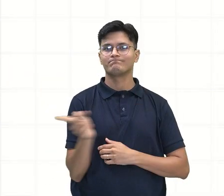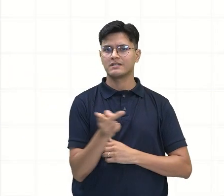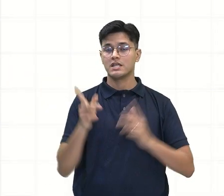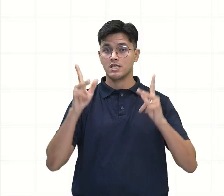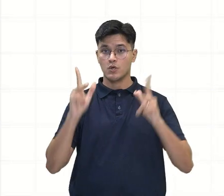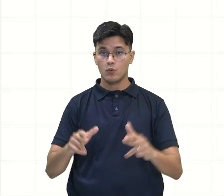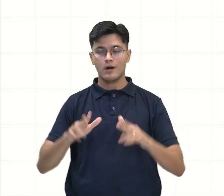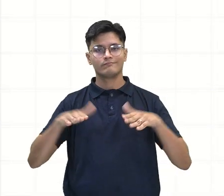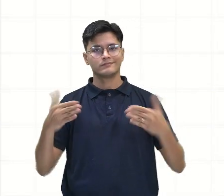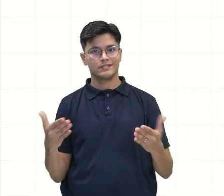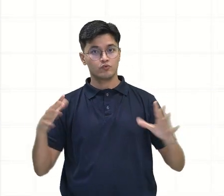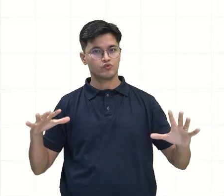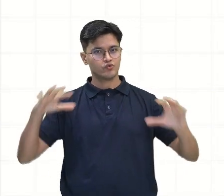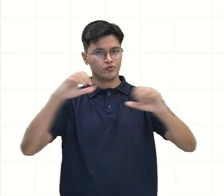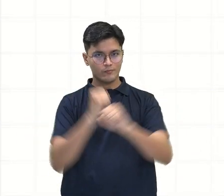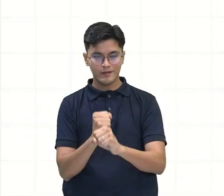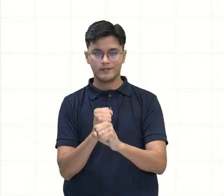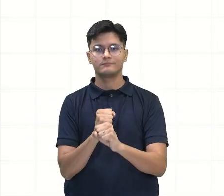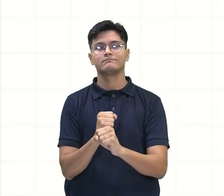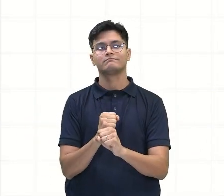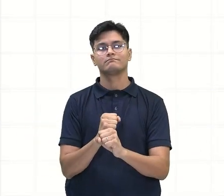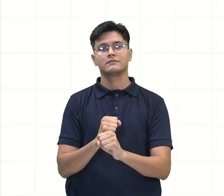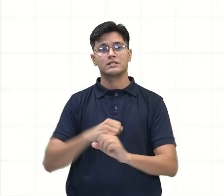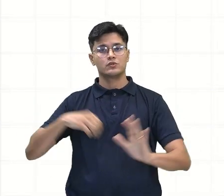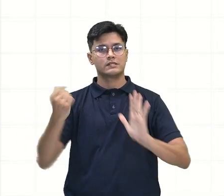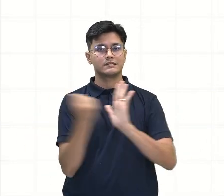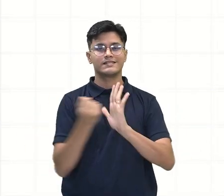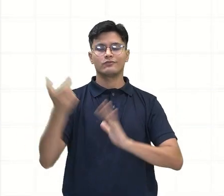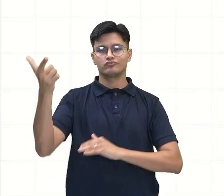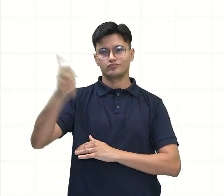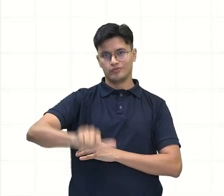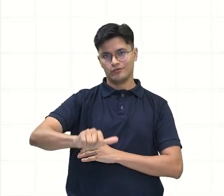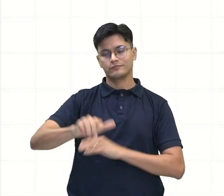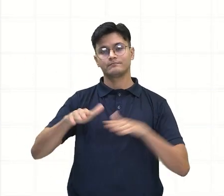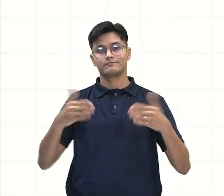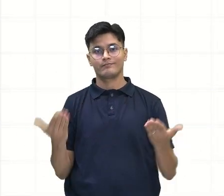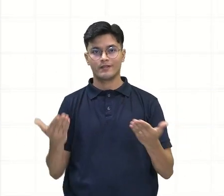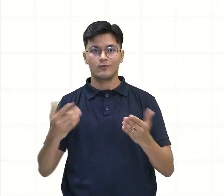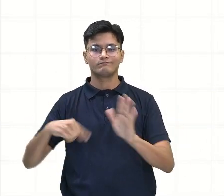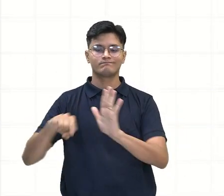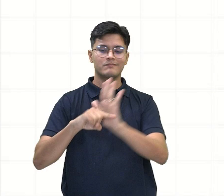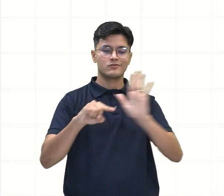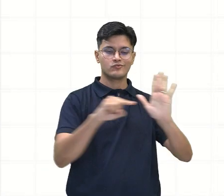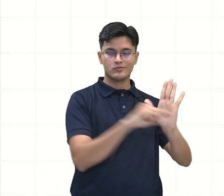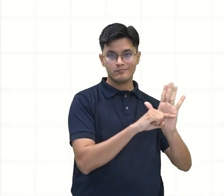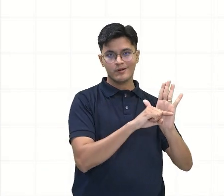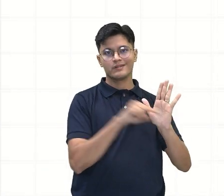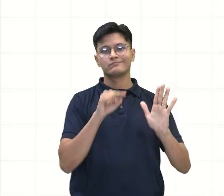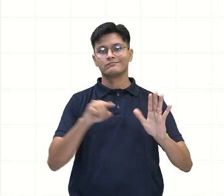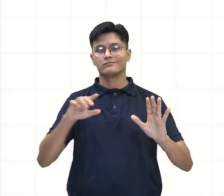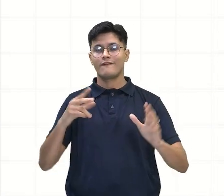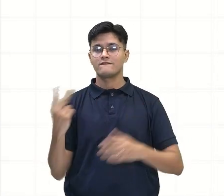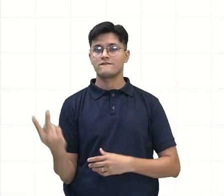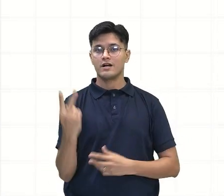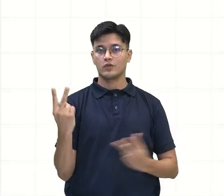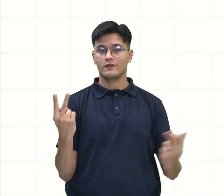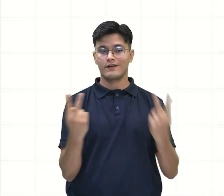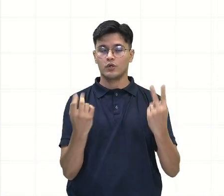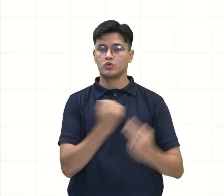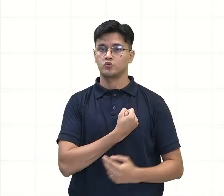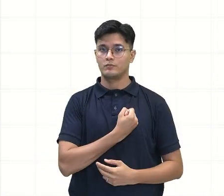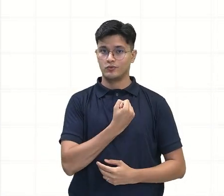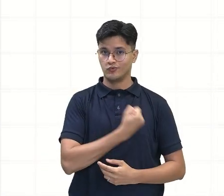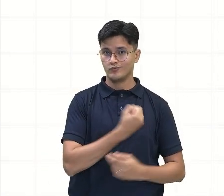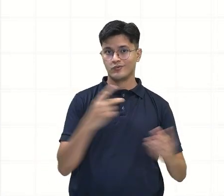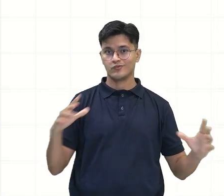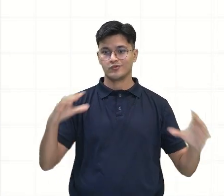valores e repetir o sinal. Beleza? Então, quando os sinais são iguais, eu vou somar os valores e repetir o sinal. Então,